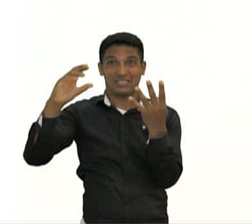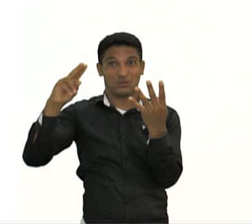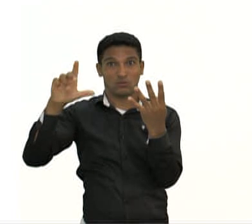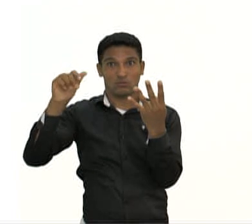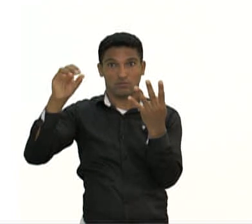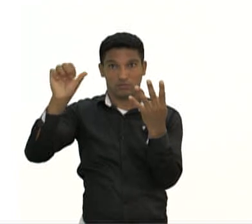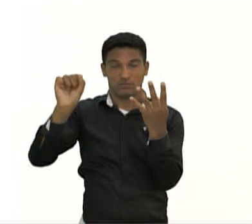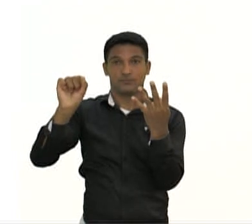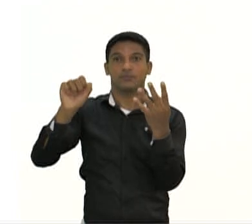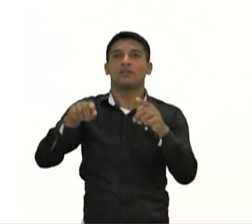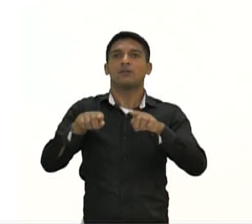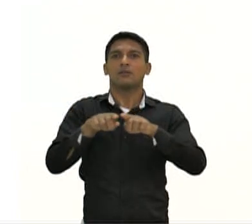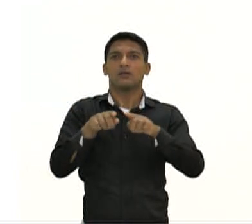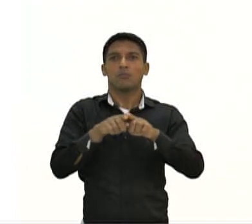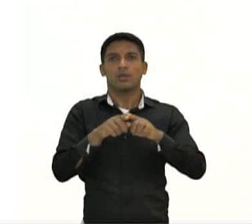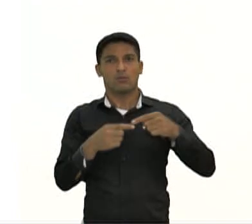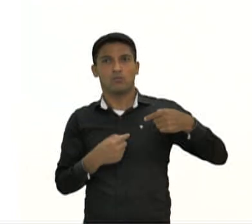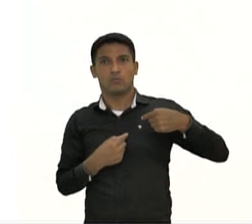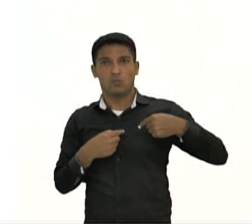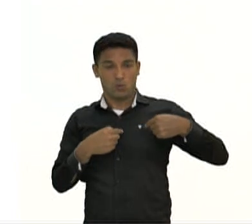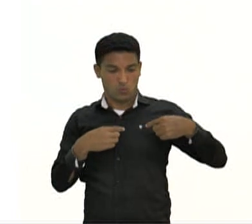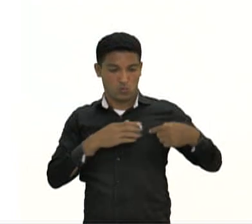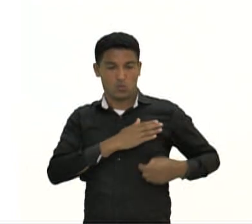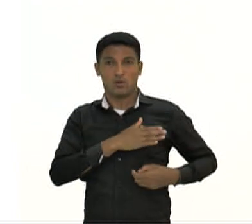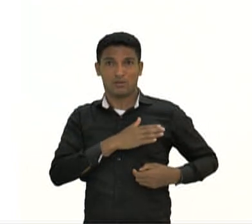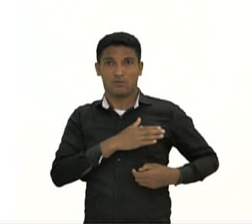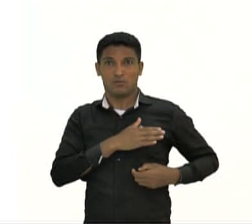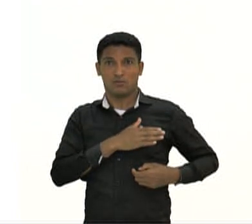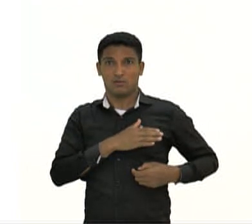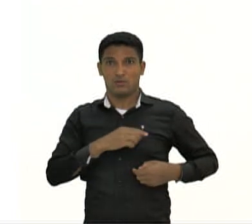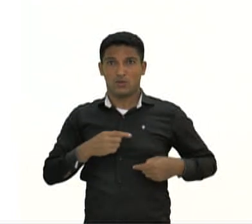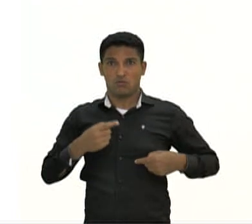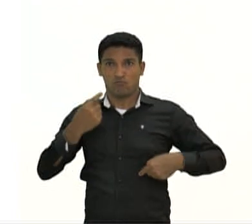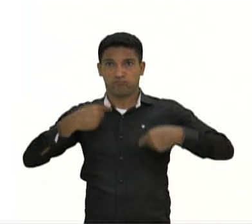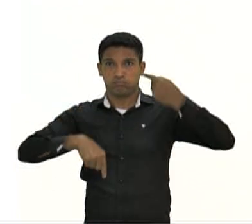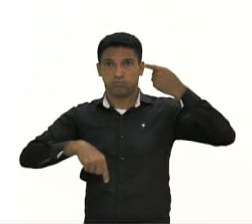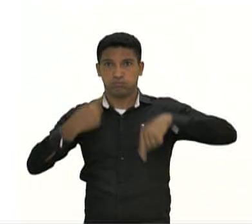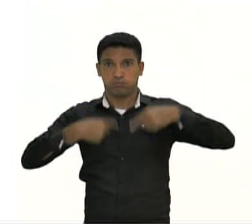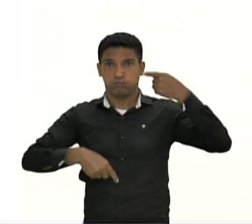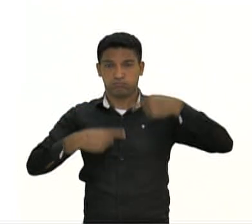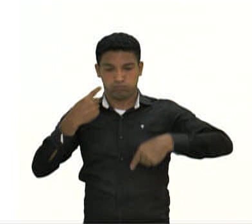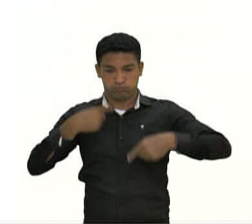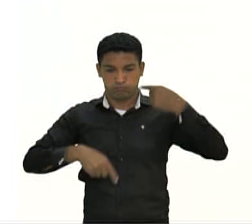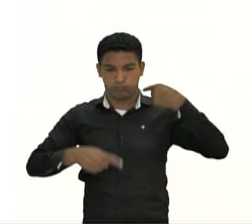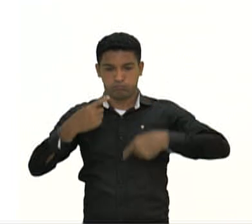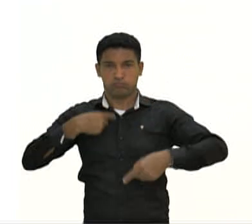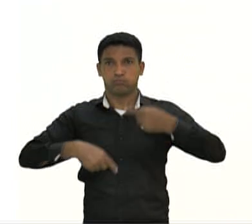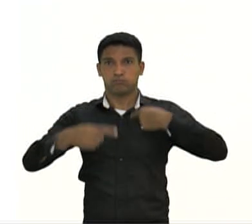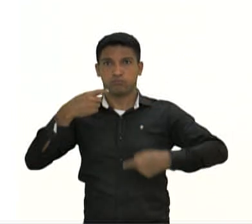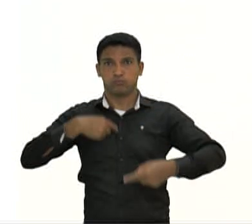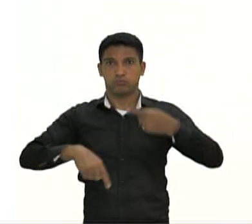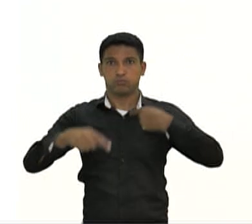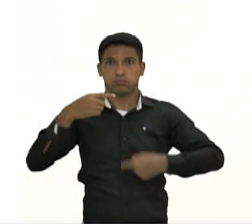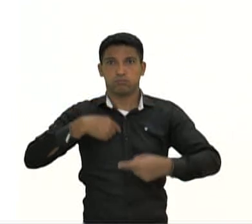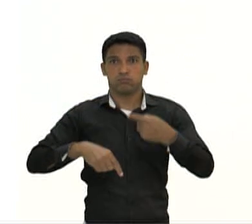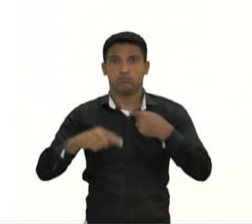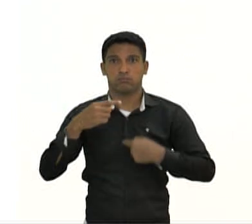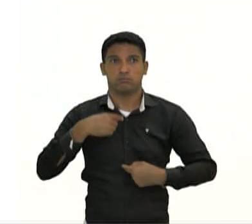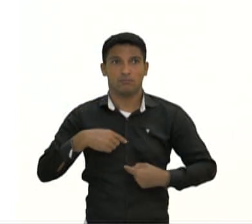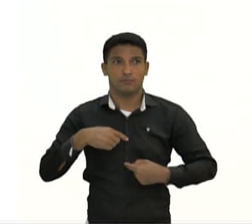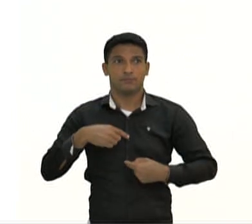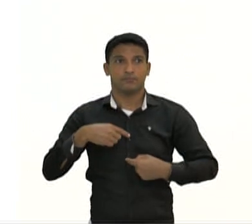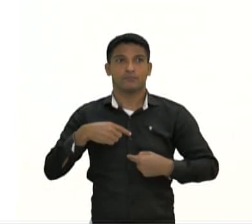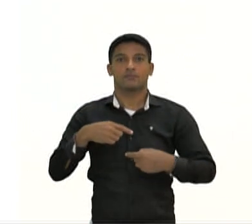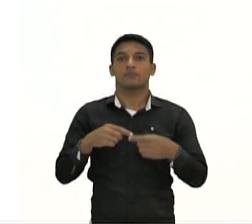se difundir para o corpo todo, tudo bem? Além disso, o batimento cardíaco é provocado pela sístole e é